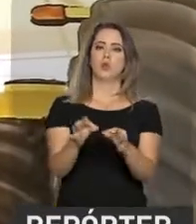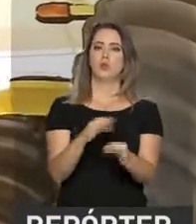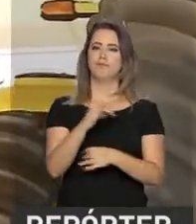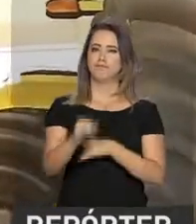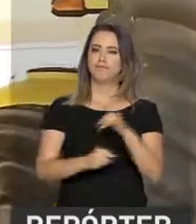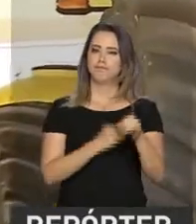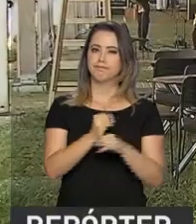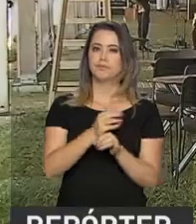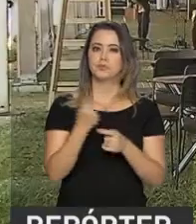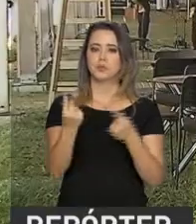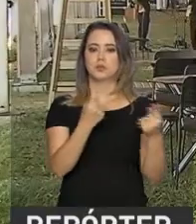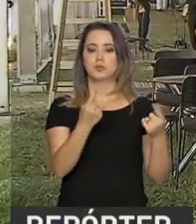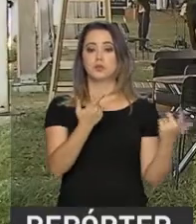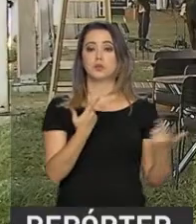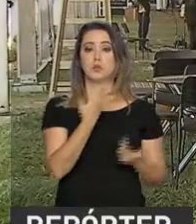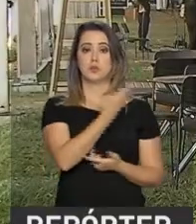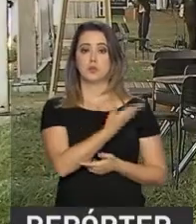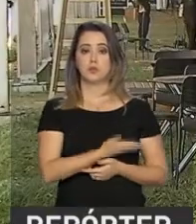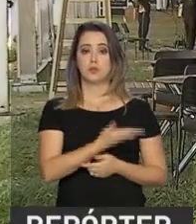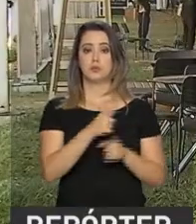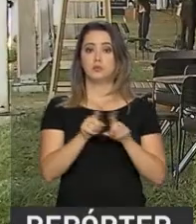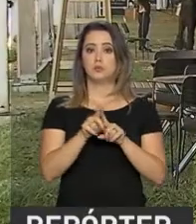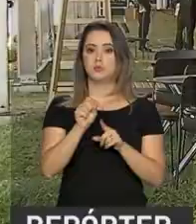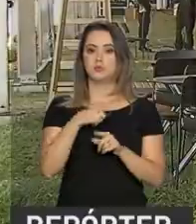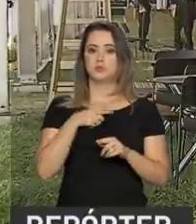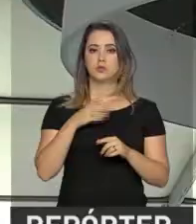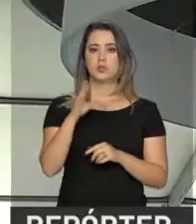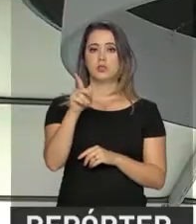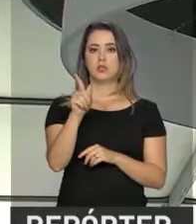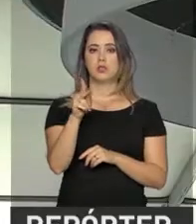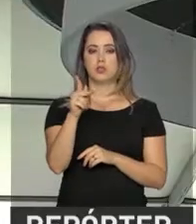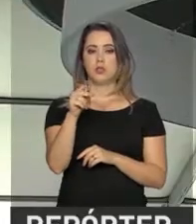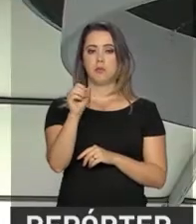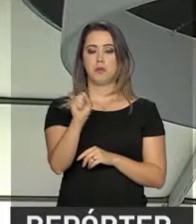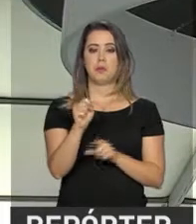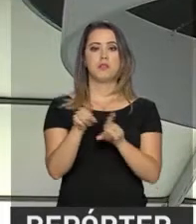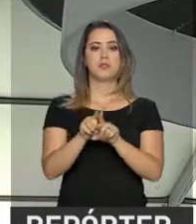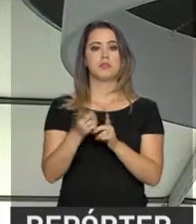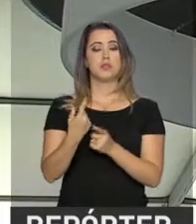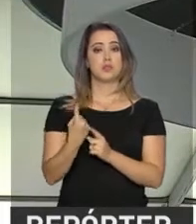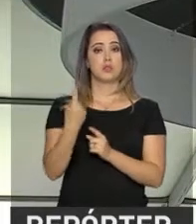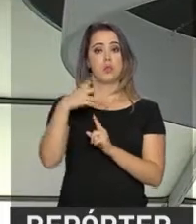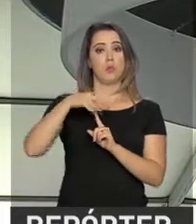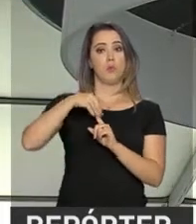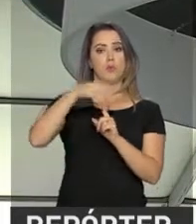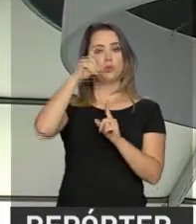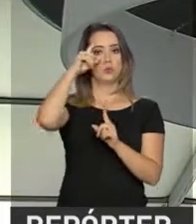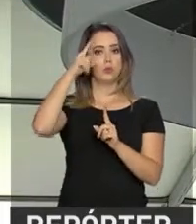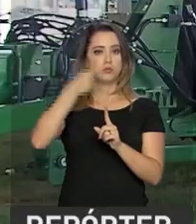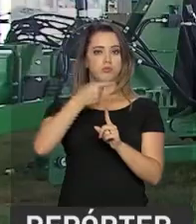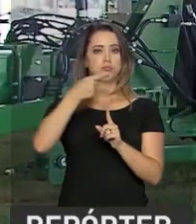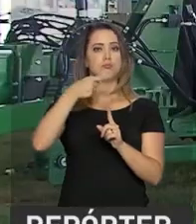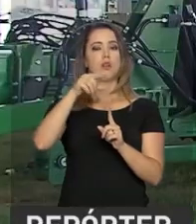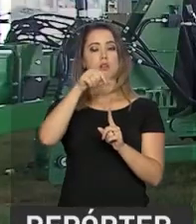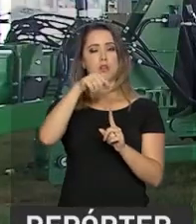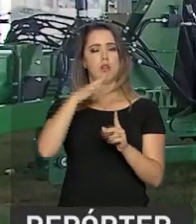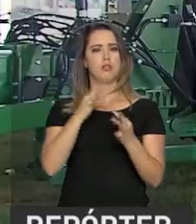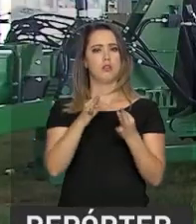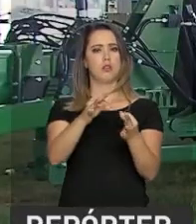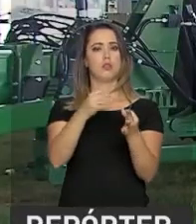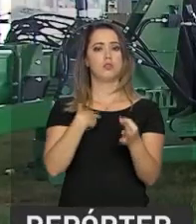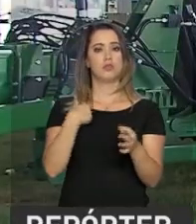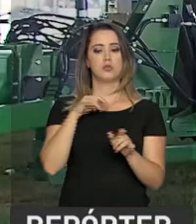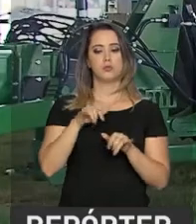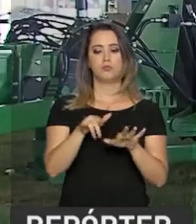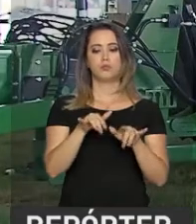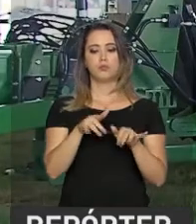em cada máquina. Esses tratores, por exemplo, têm GPS e são integrados a uma central de controle e operação. Assim, do